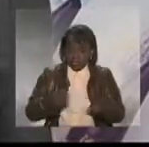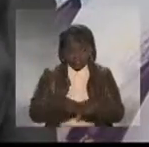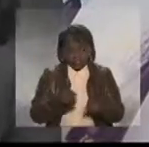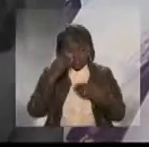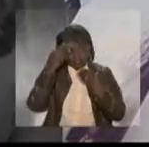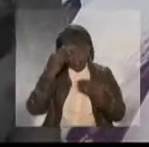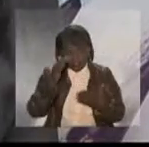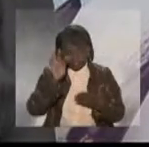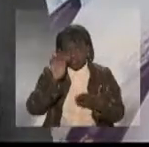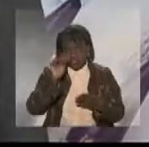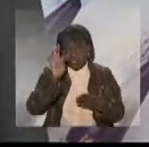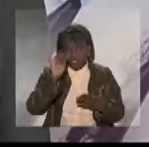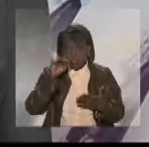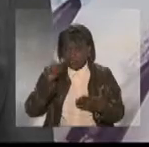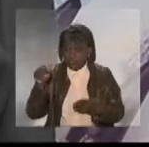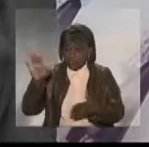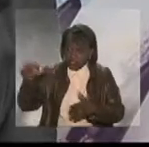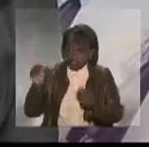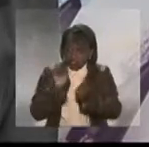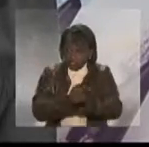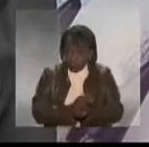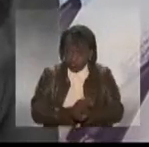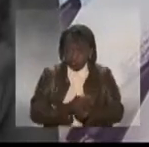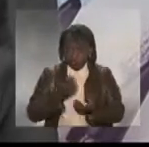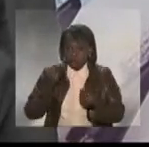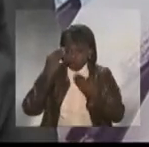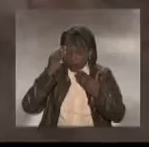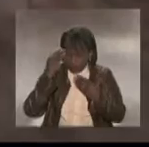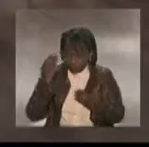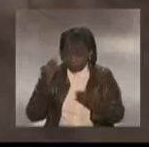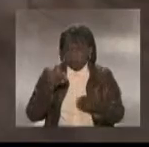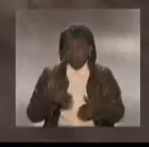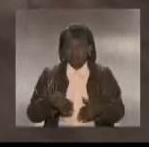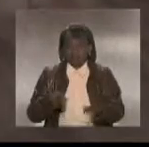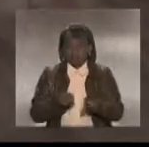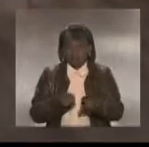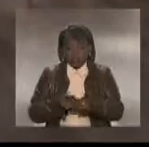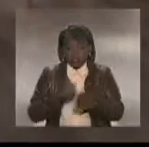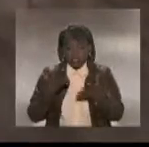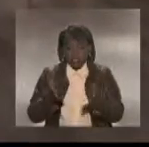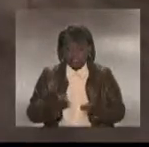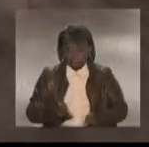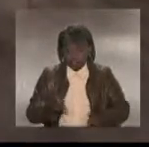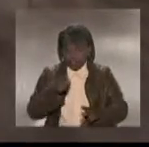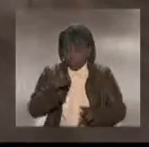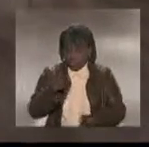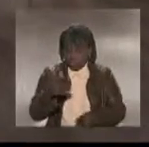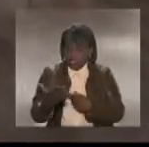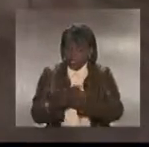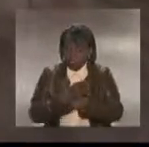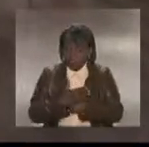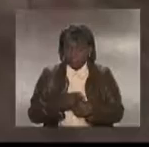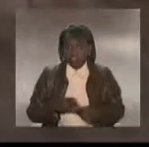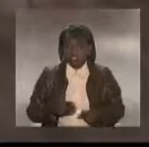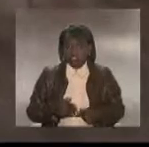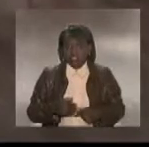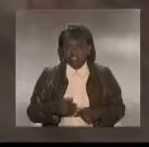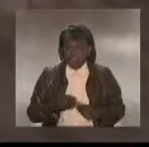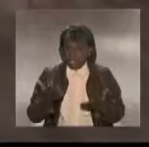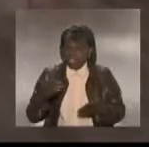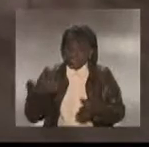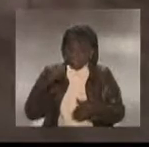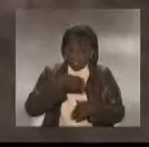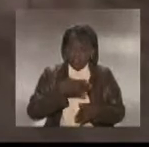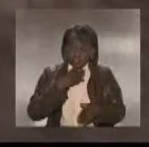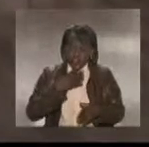trabalho. Agradeço a Fátima que te trouxe aqui. Fátima, muito obrigada também a sua participação. E queremos contar com você também em nossa casa. Não, vou lá,